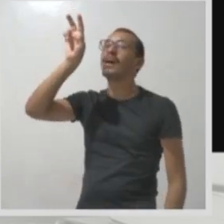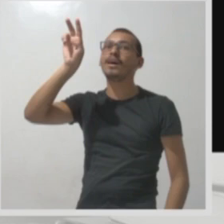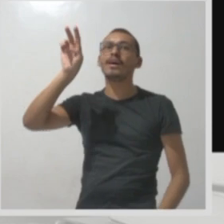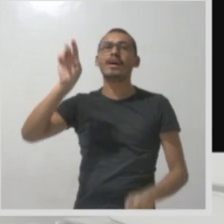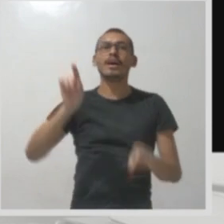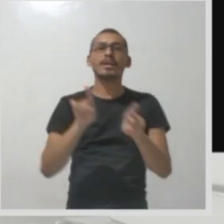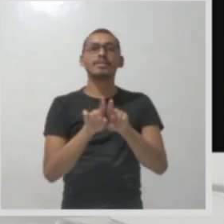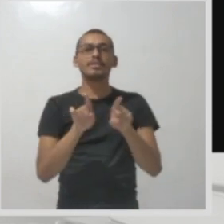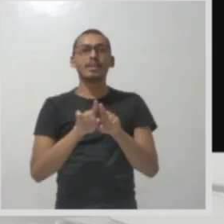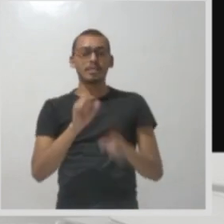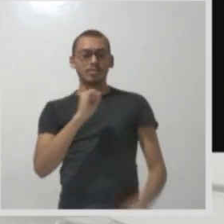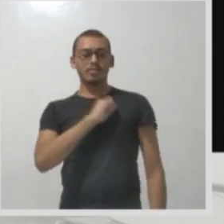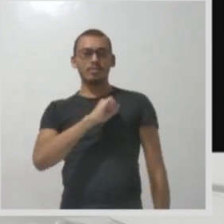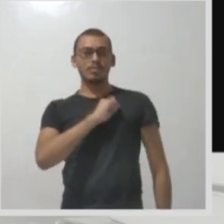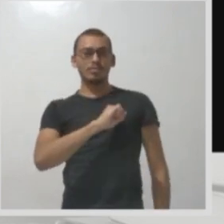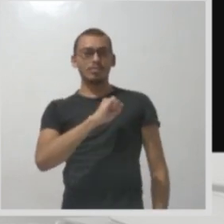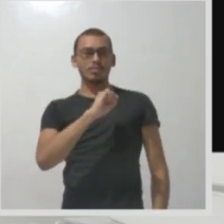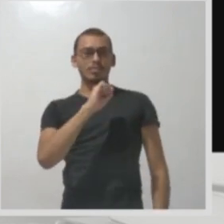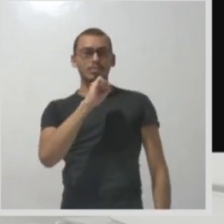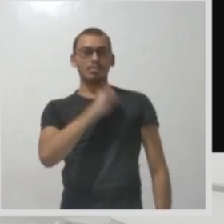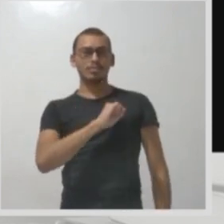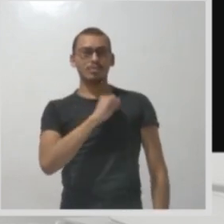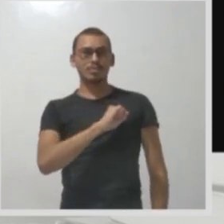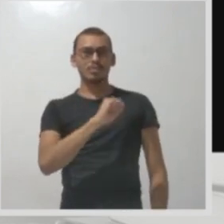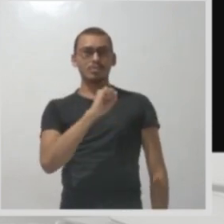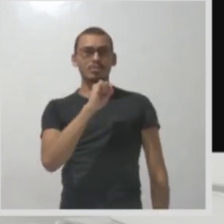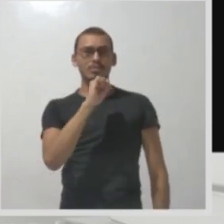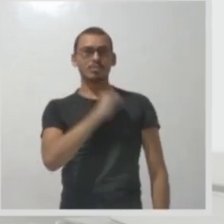do coração.